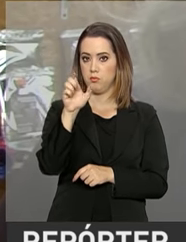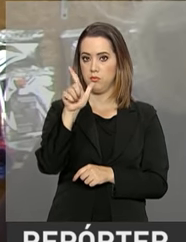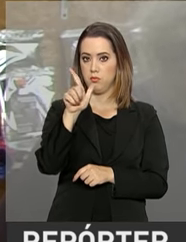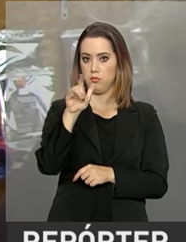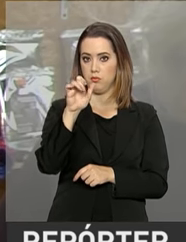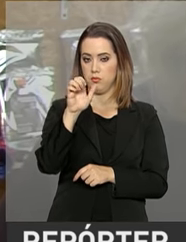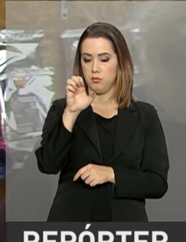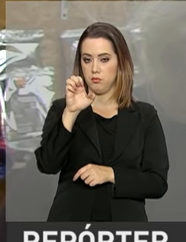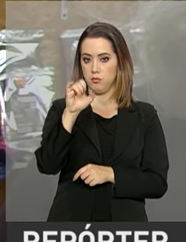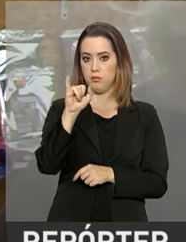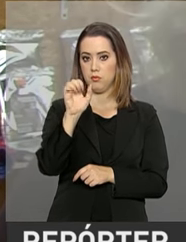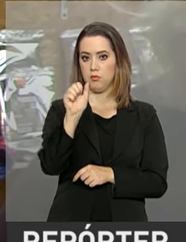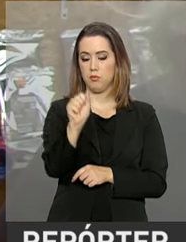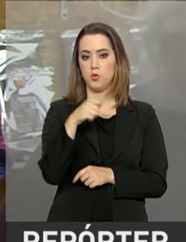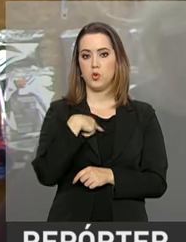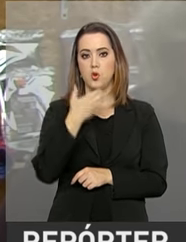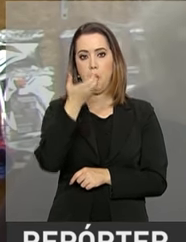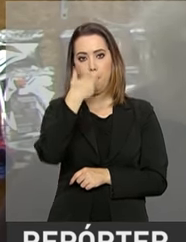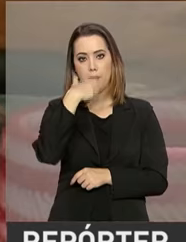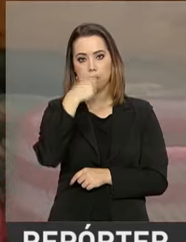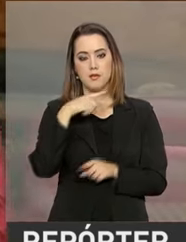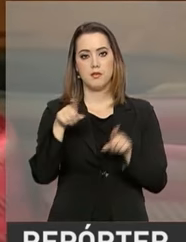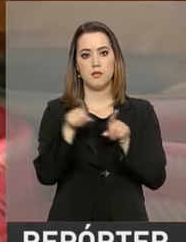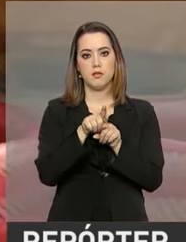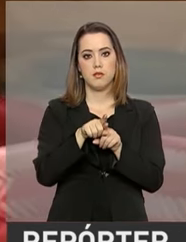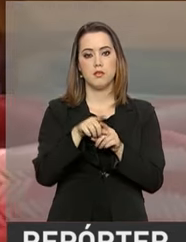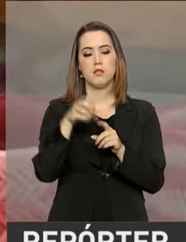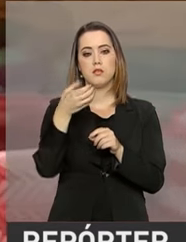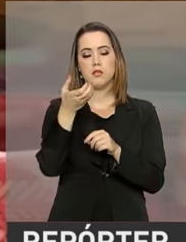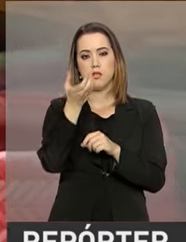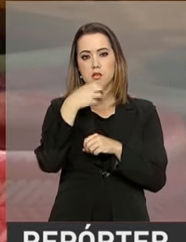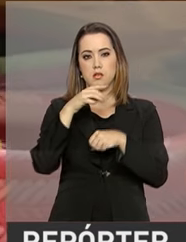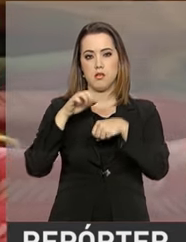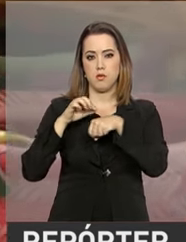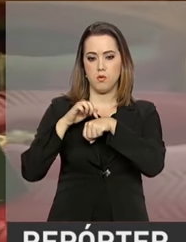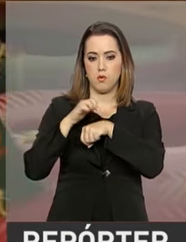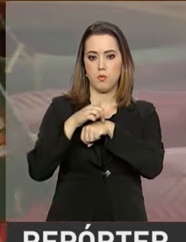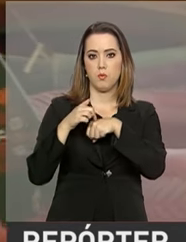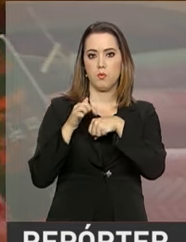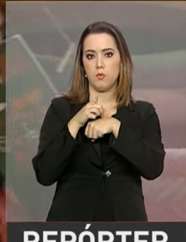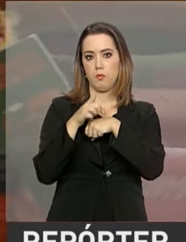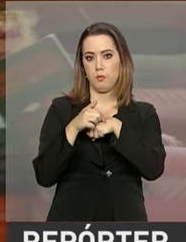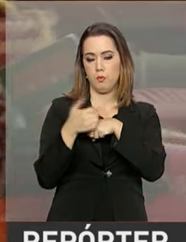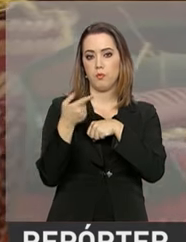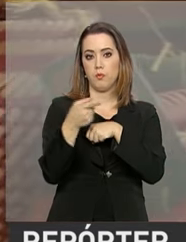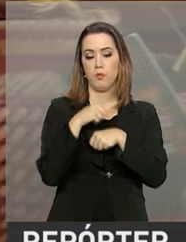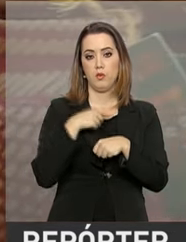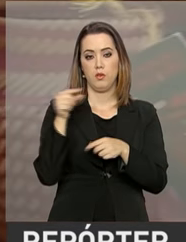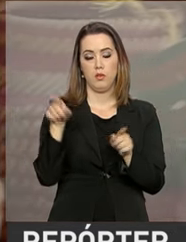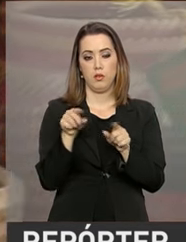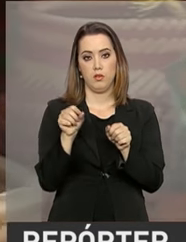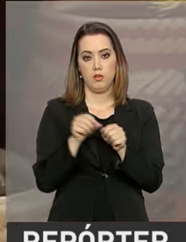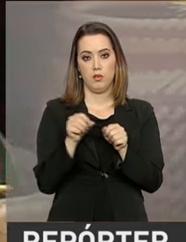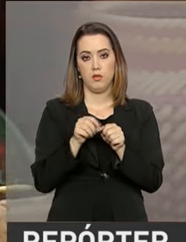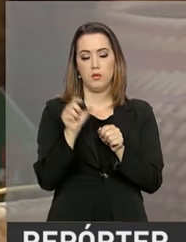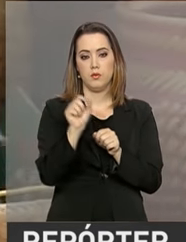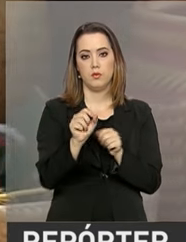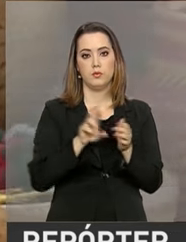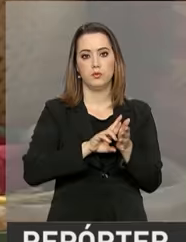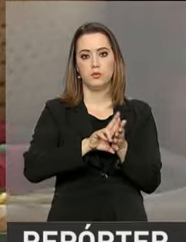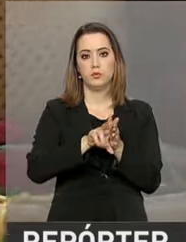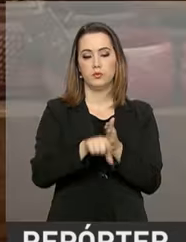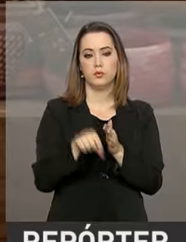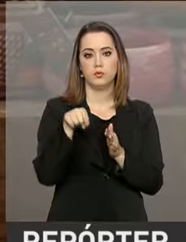minha geleia é a maçã e o maracujá os produtos expostos são feitos com base em práticas de uso equilibrado dos